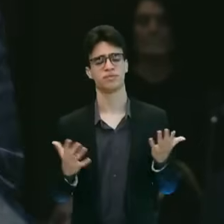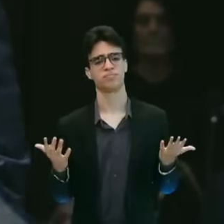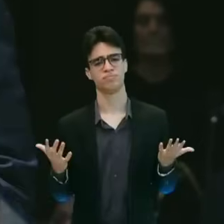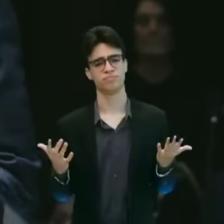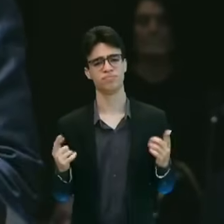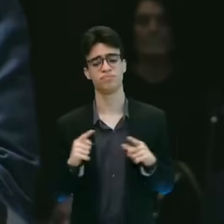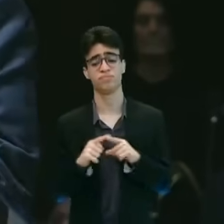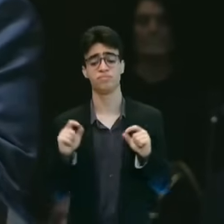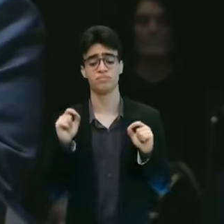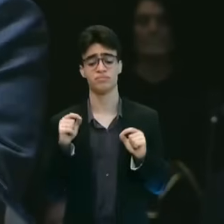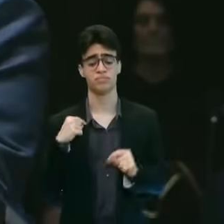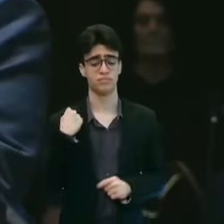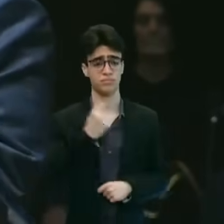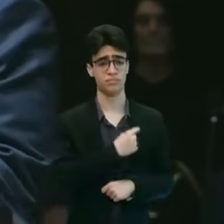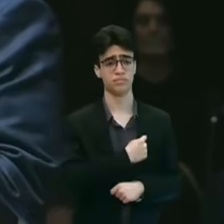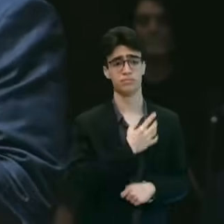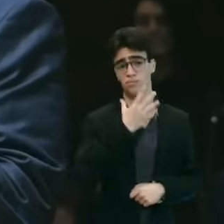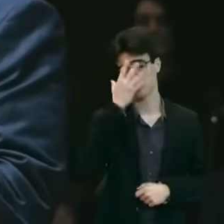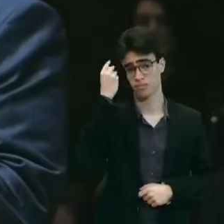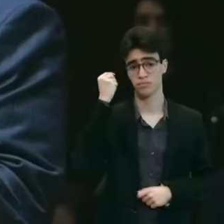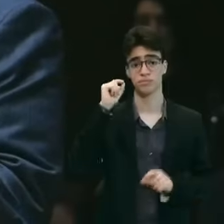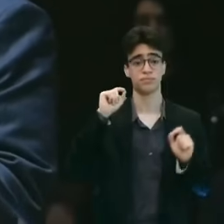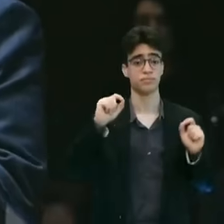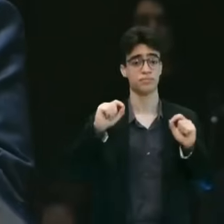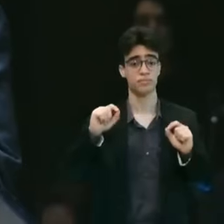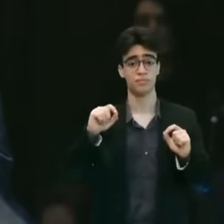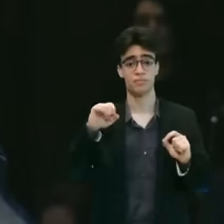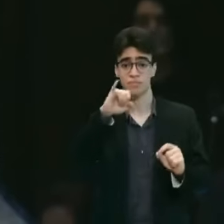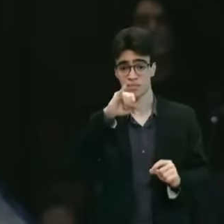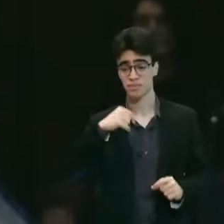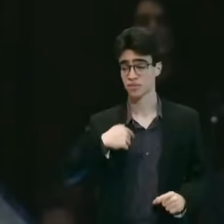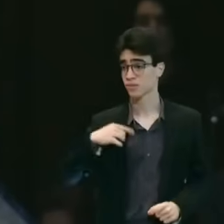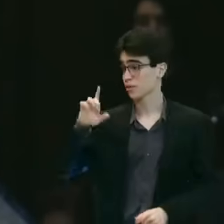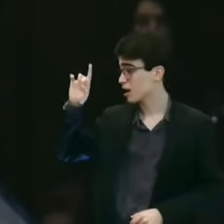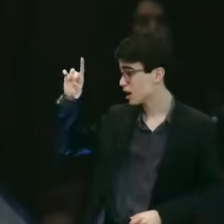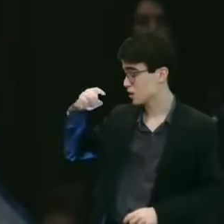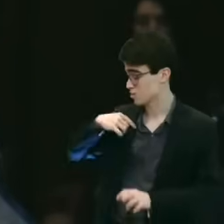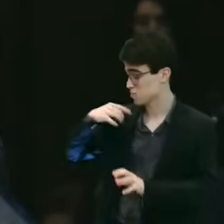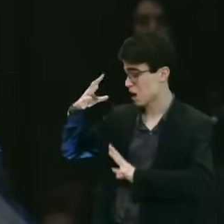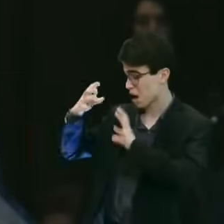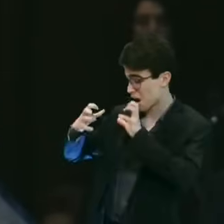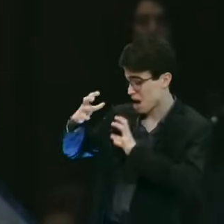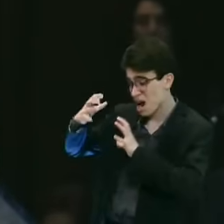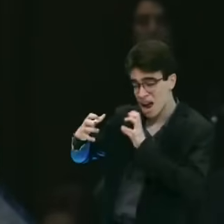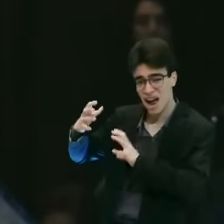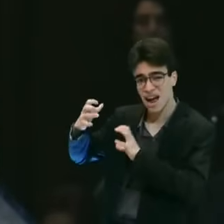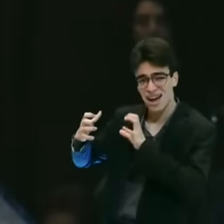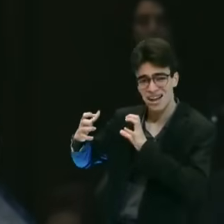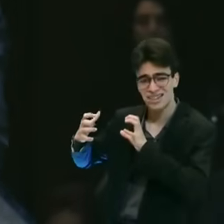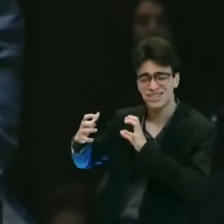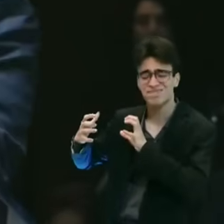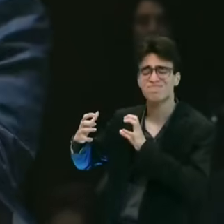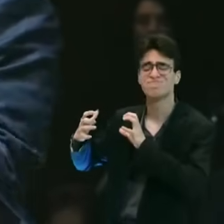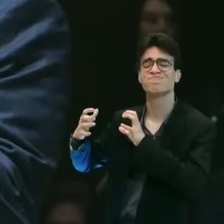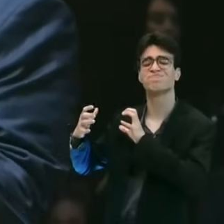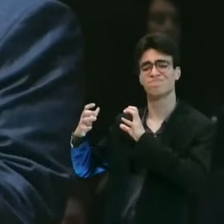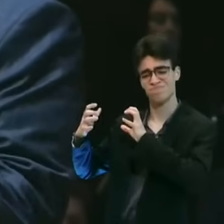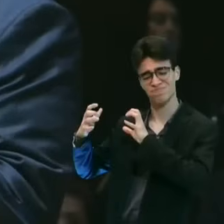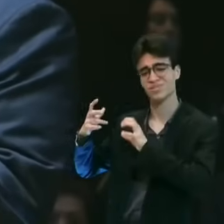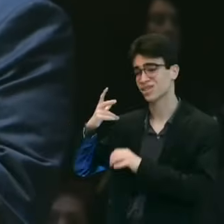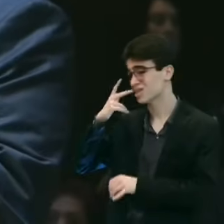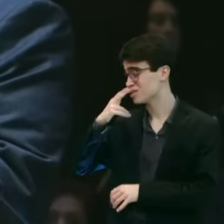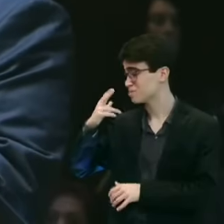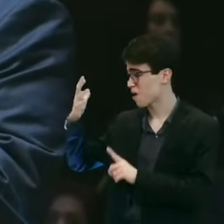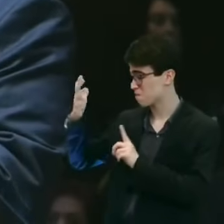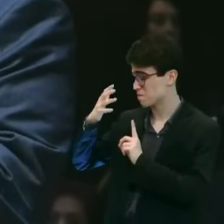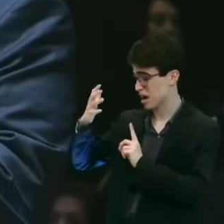Mas o que nós esquecemos é que esse conflito com Deus nos afeta em todas as